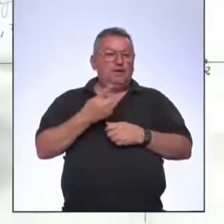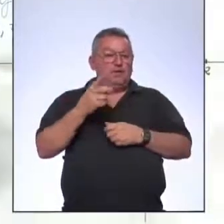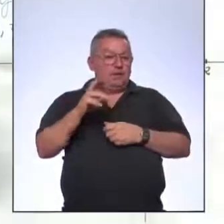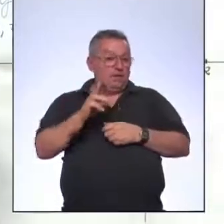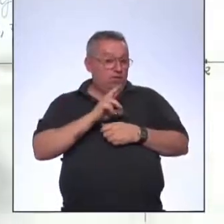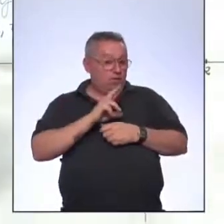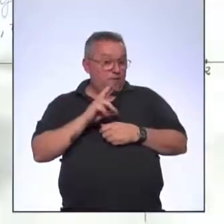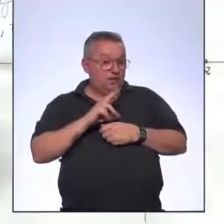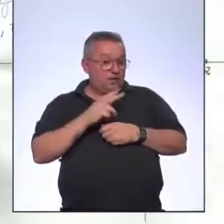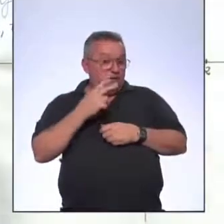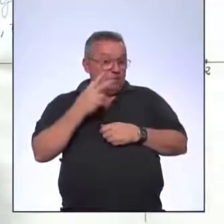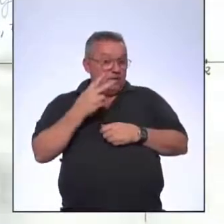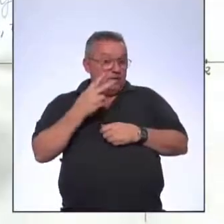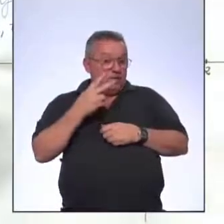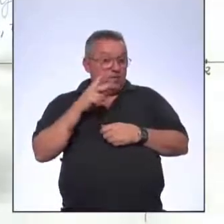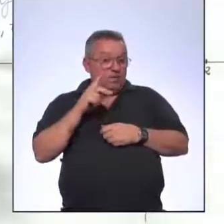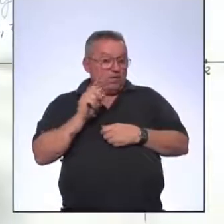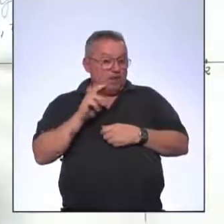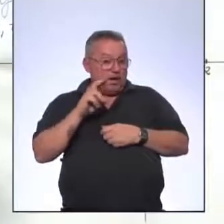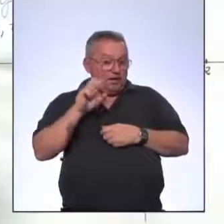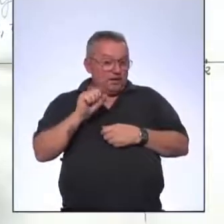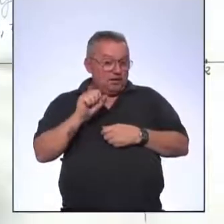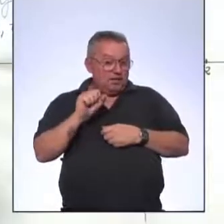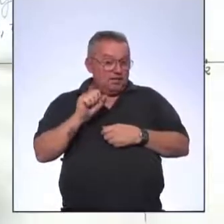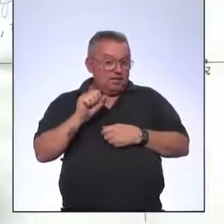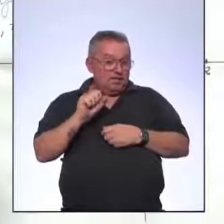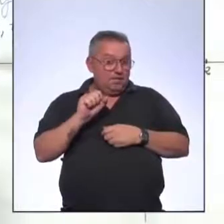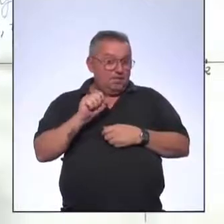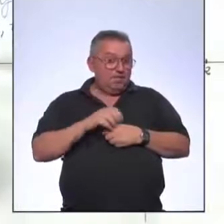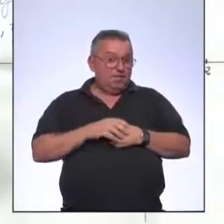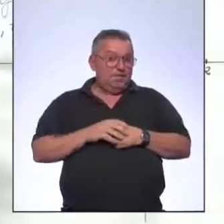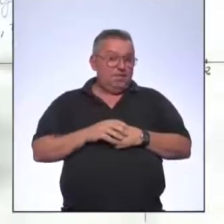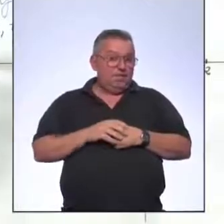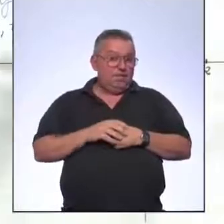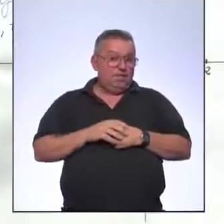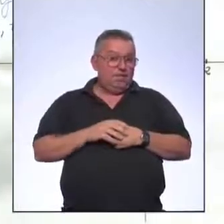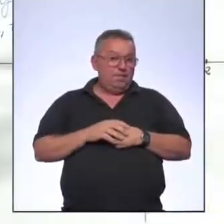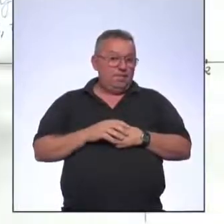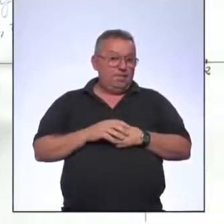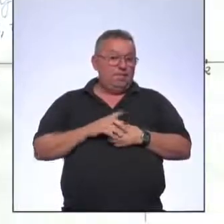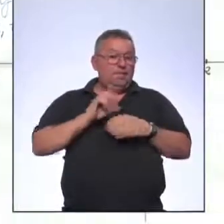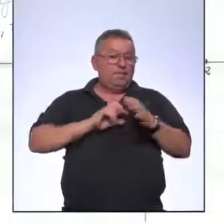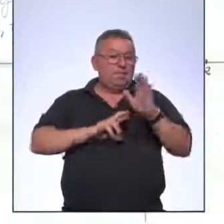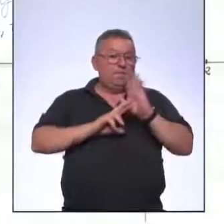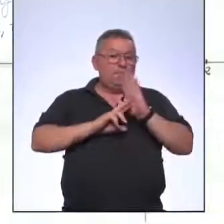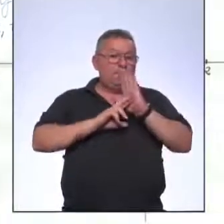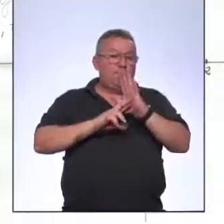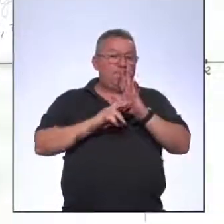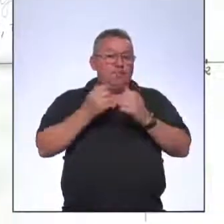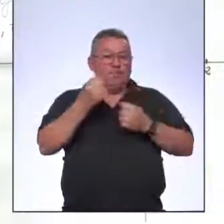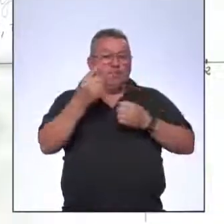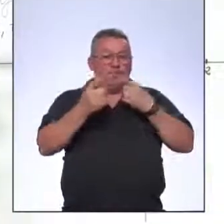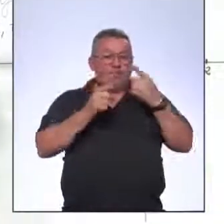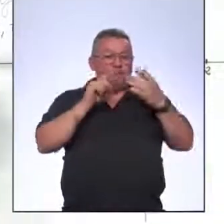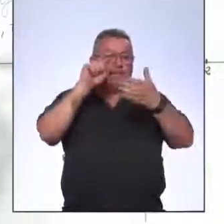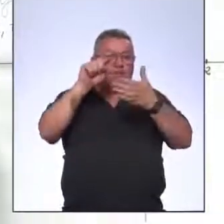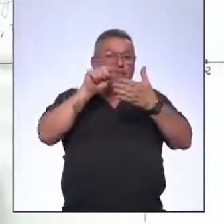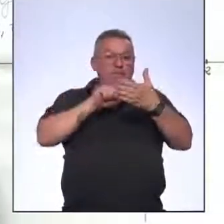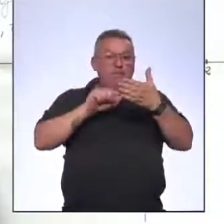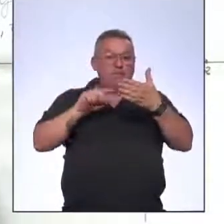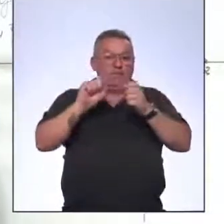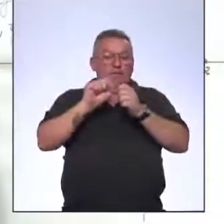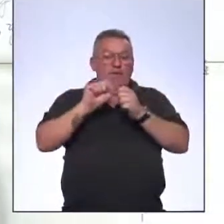menos dois pares ordenados que representem algum ponto